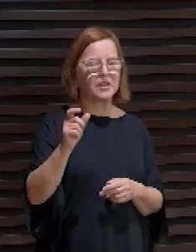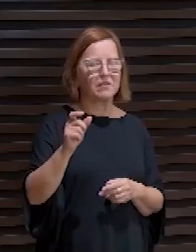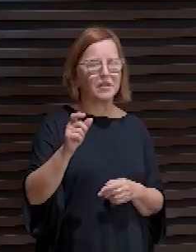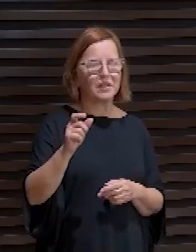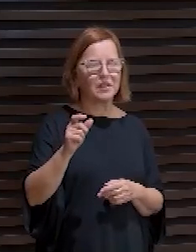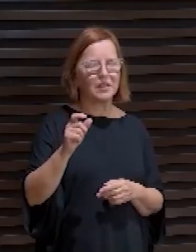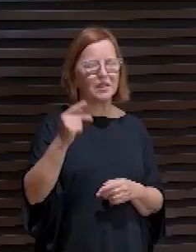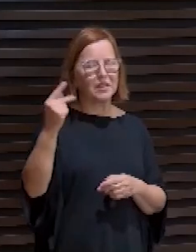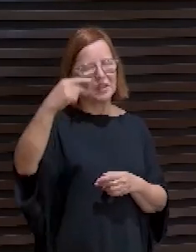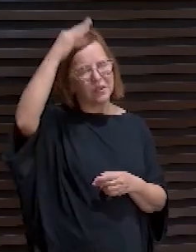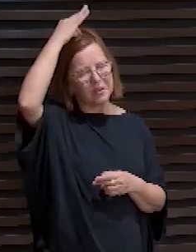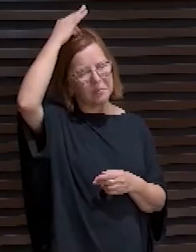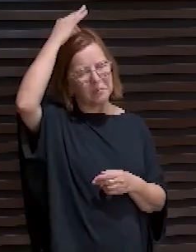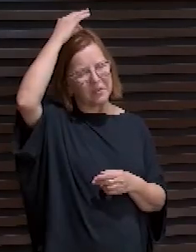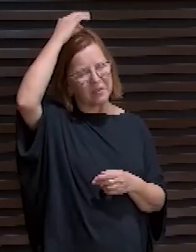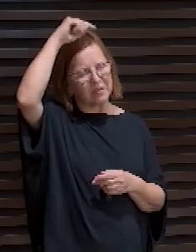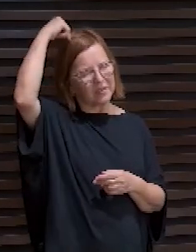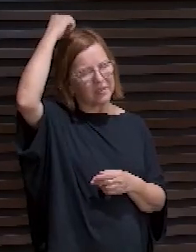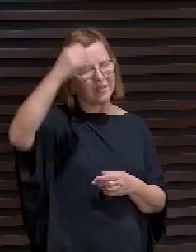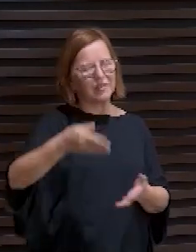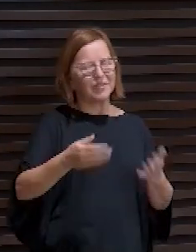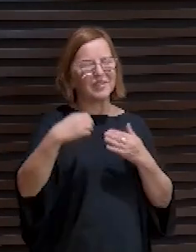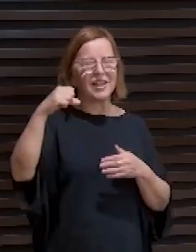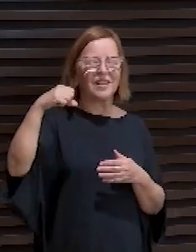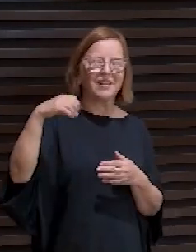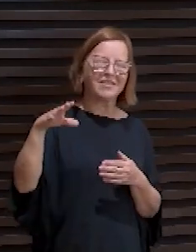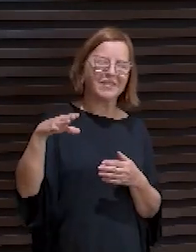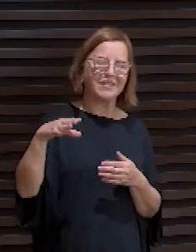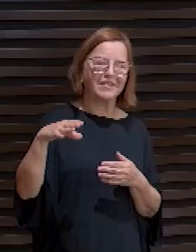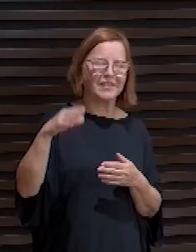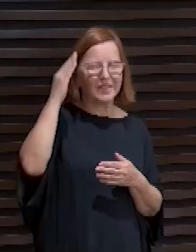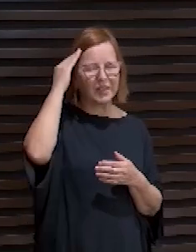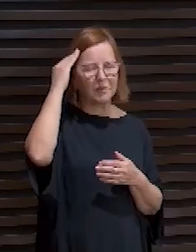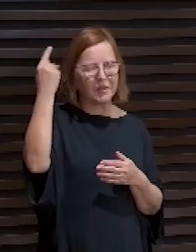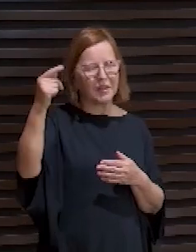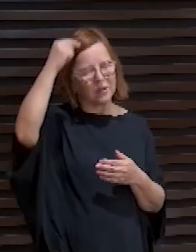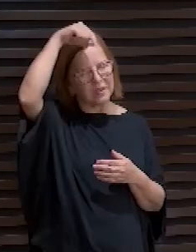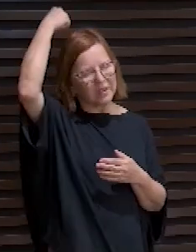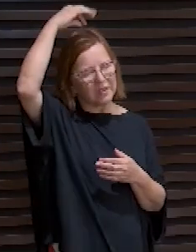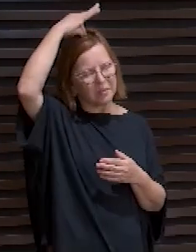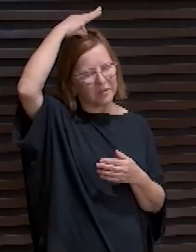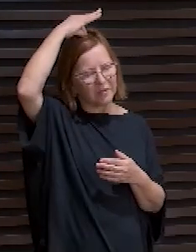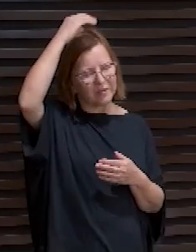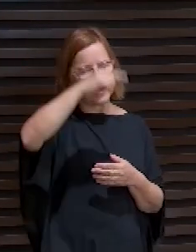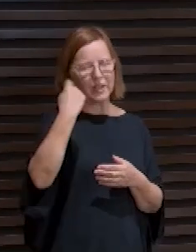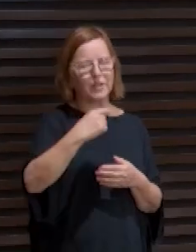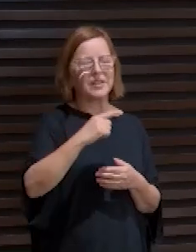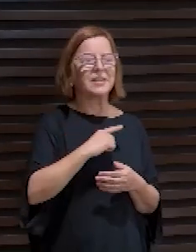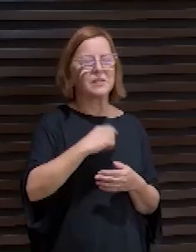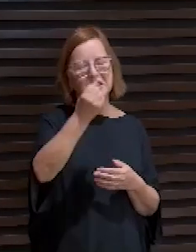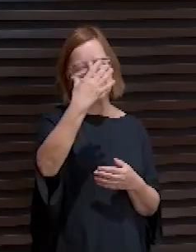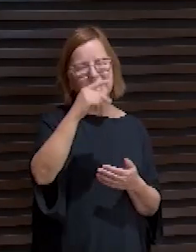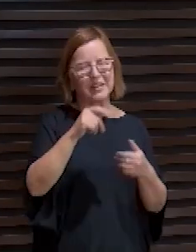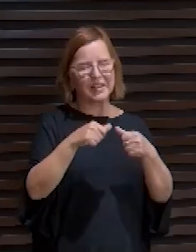luz e entendimento. Sabemos que é mediante o teu Santo Espírito que nós teremos a revelação dessa verdade,